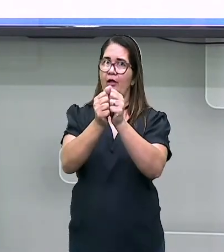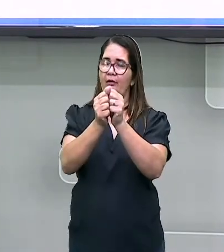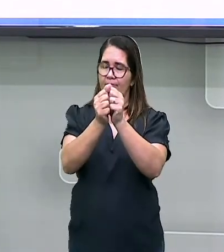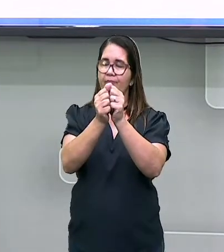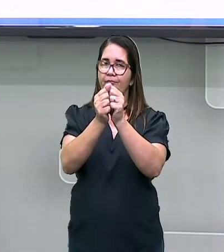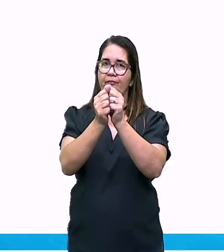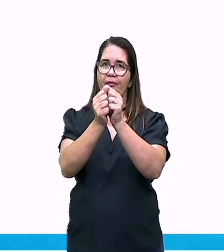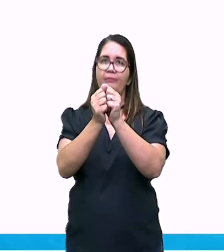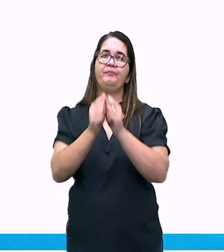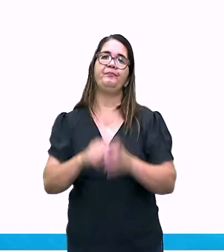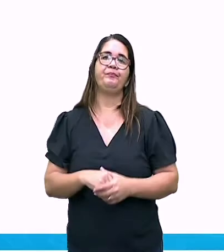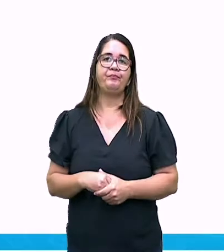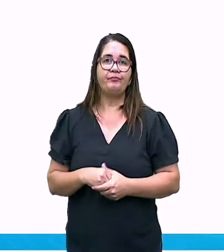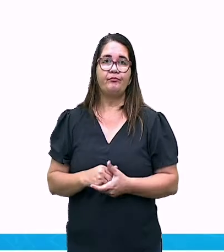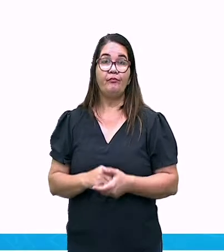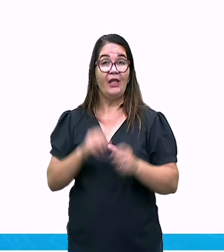ok?